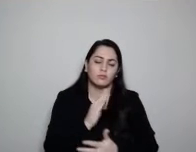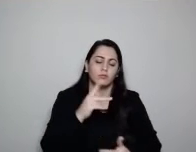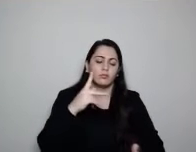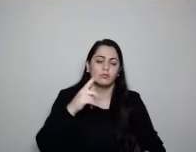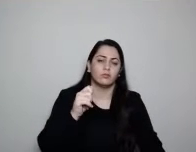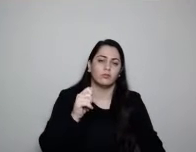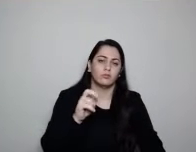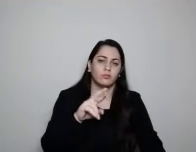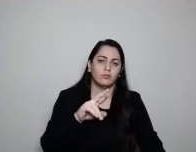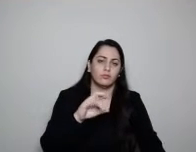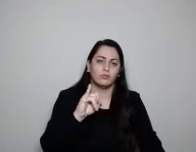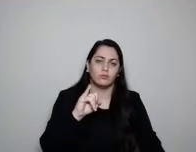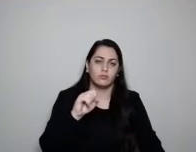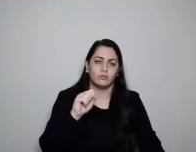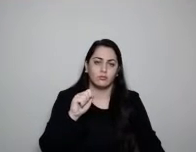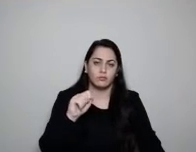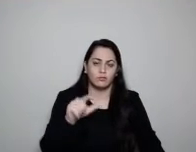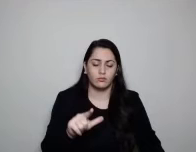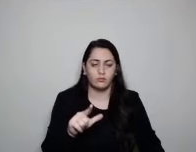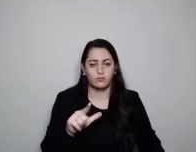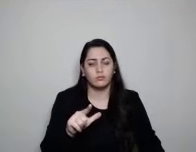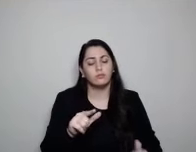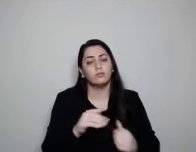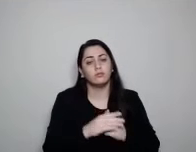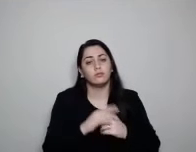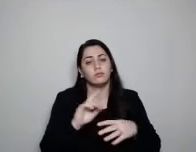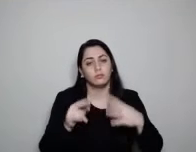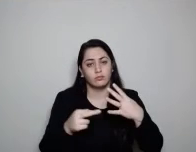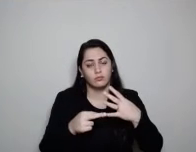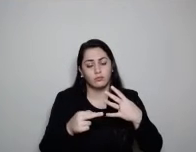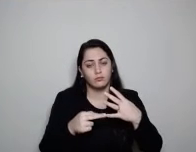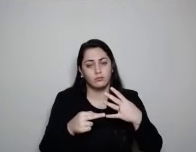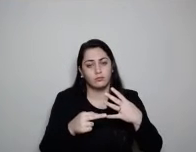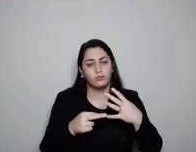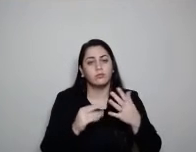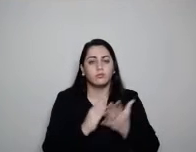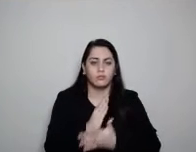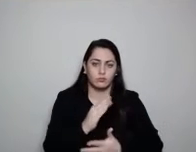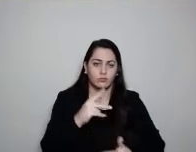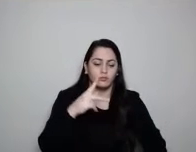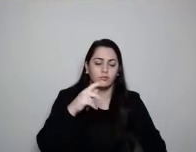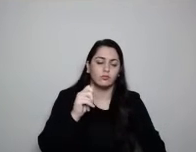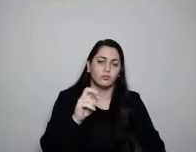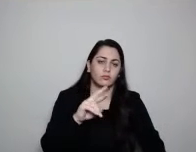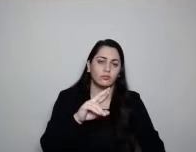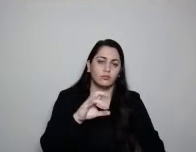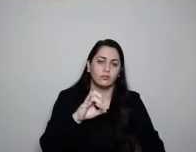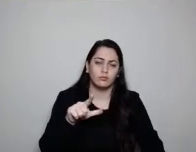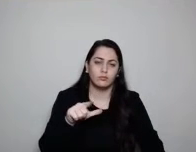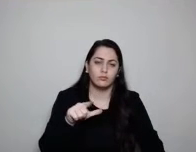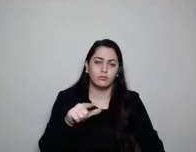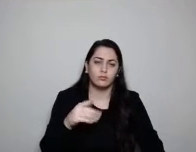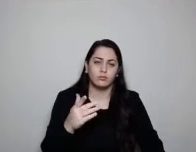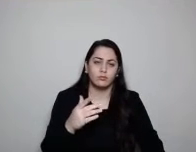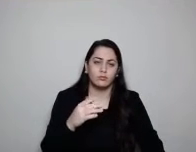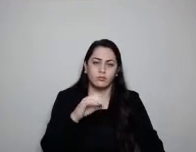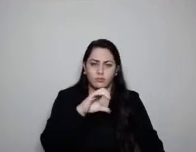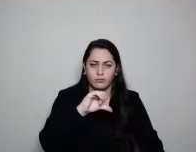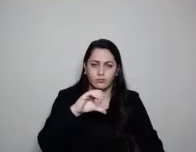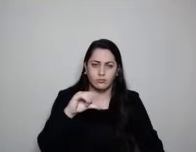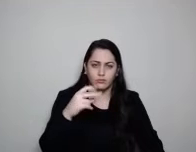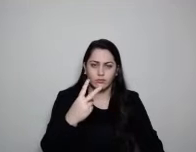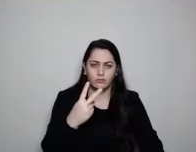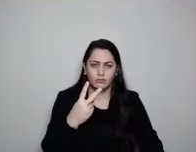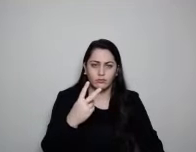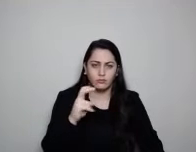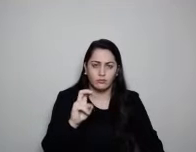o recurso foi teve provimento parcial. Esse daí é o 9925? É 136, 134,